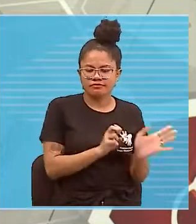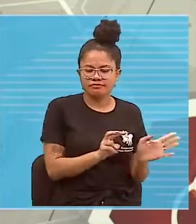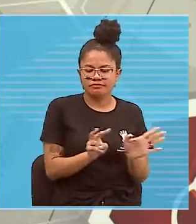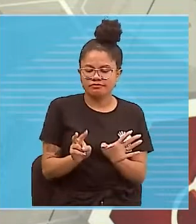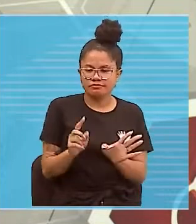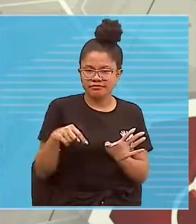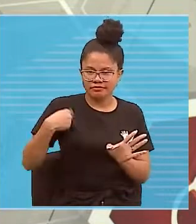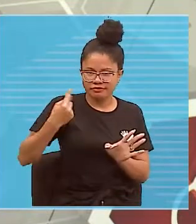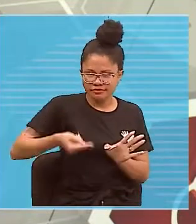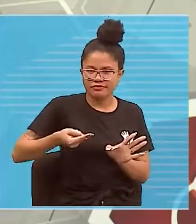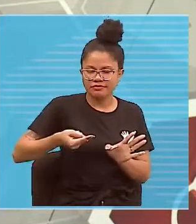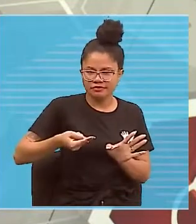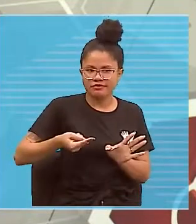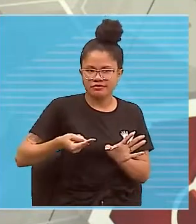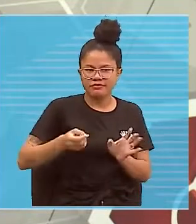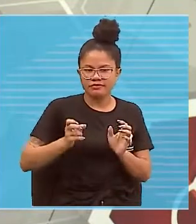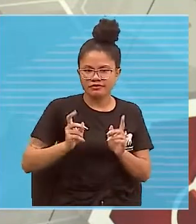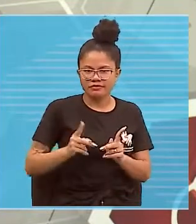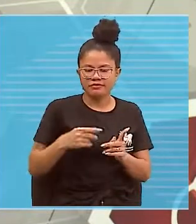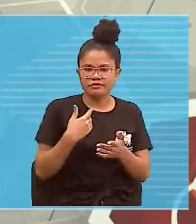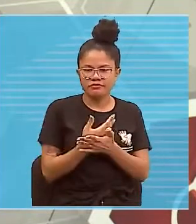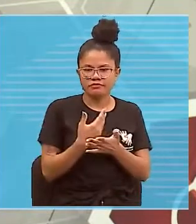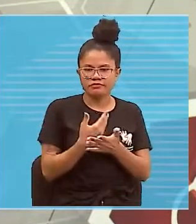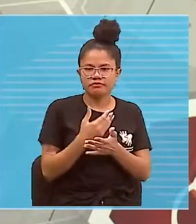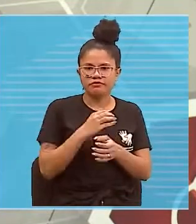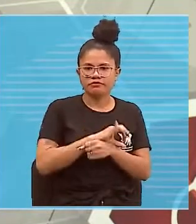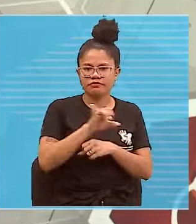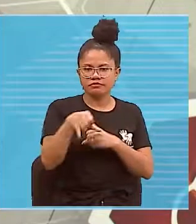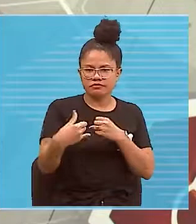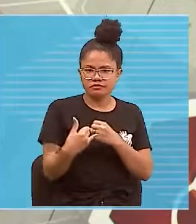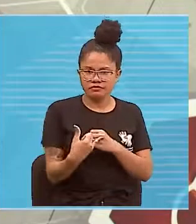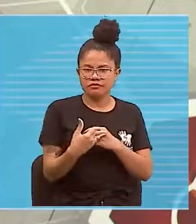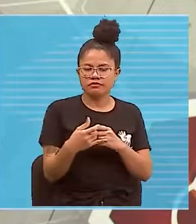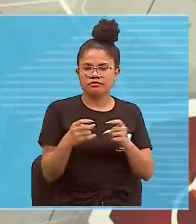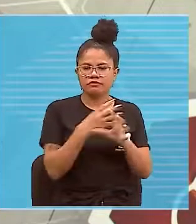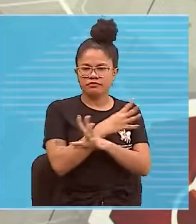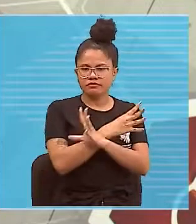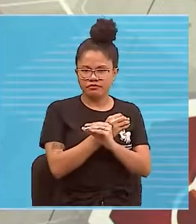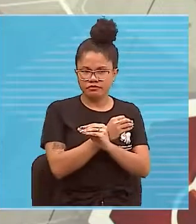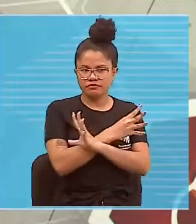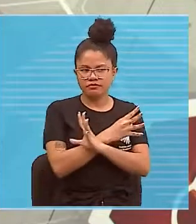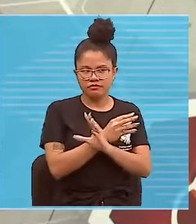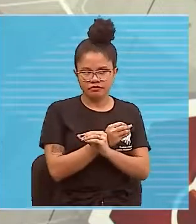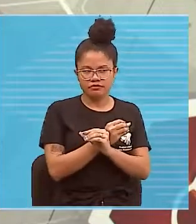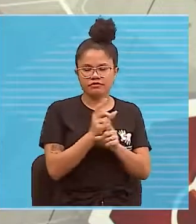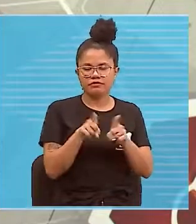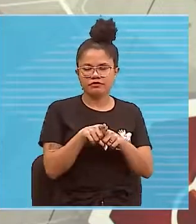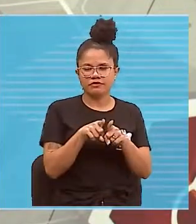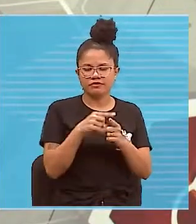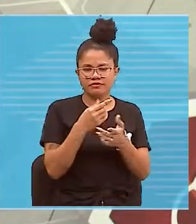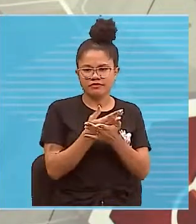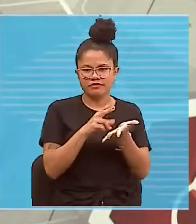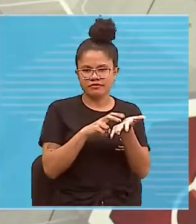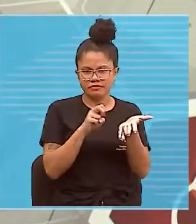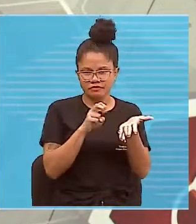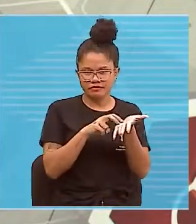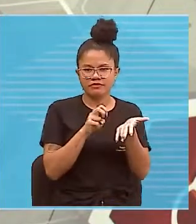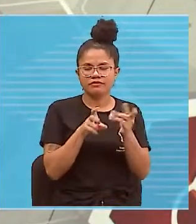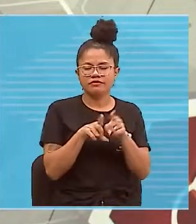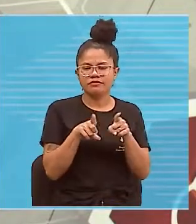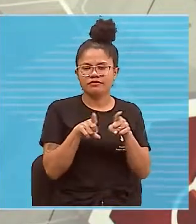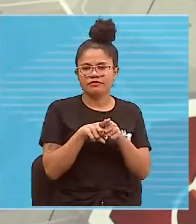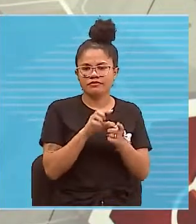conteúdo novo como falar sobre conjunções Vamos trabalhar a interpretação Vamos trabalhar vocabulário né